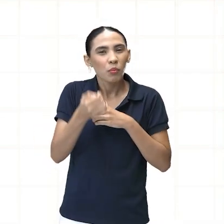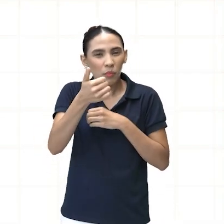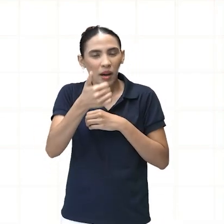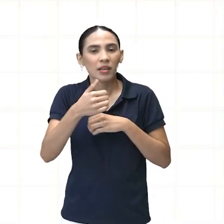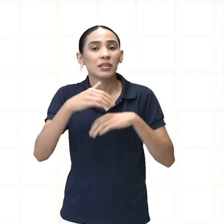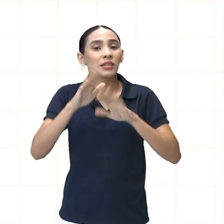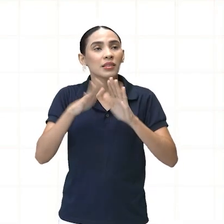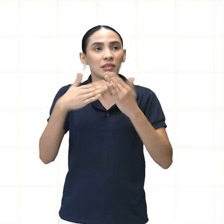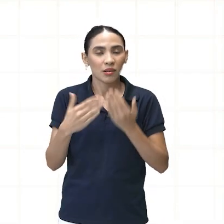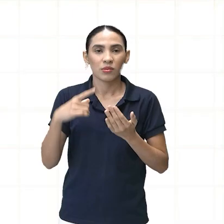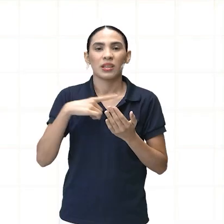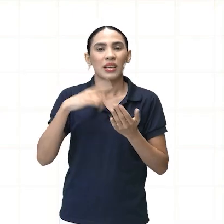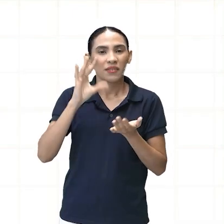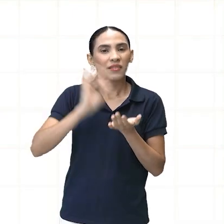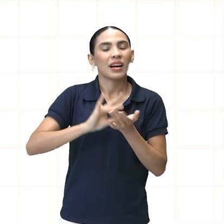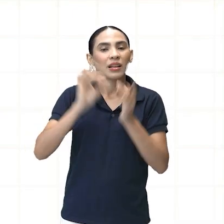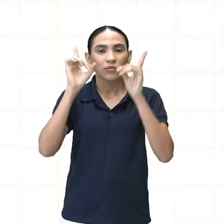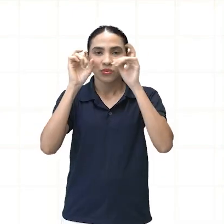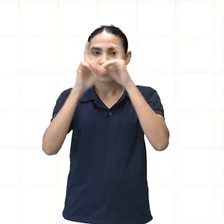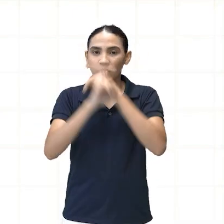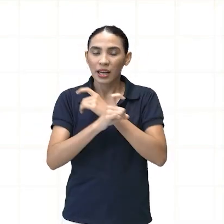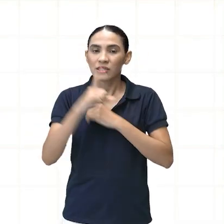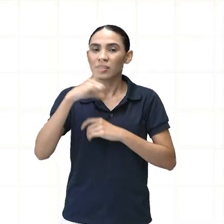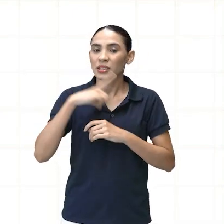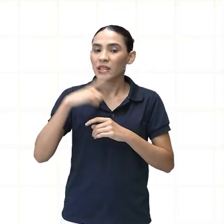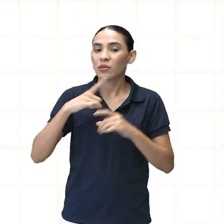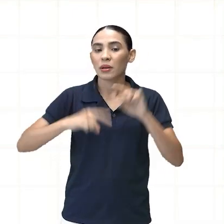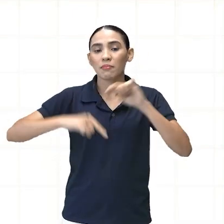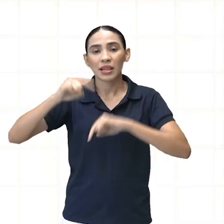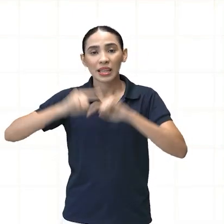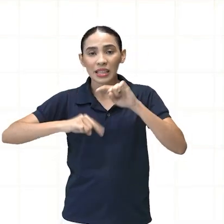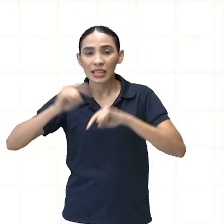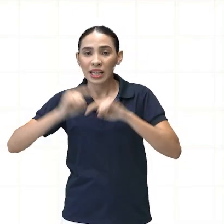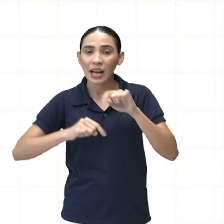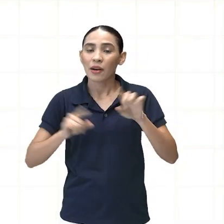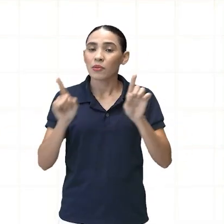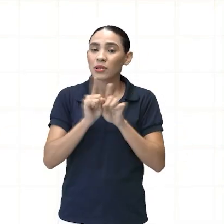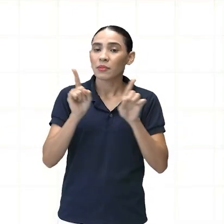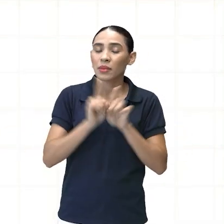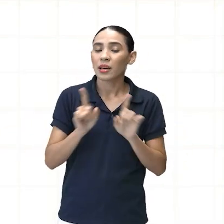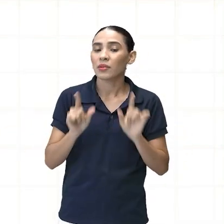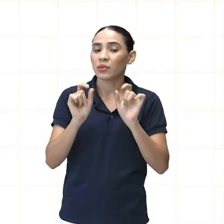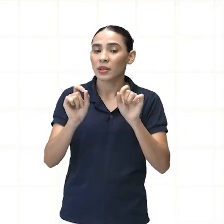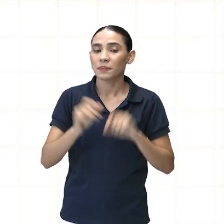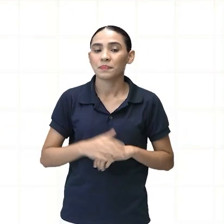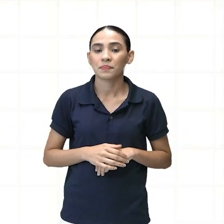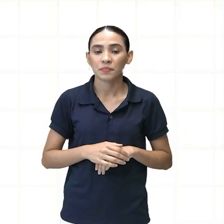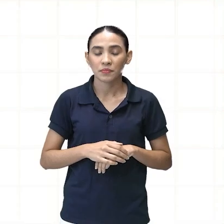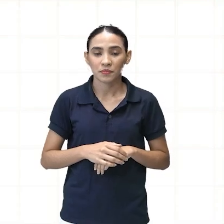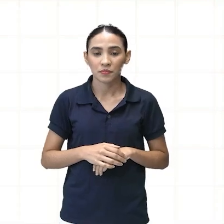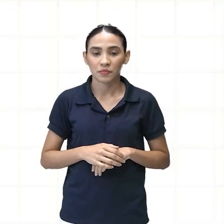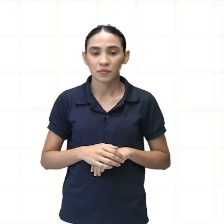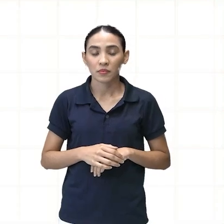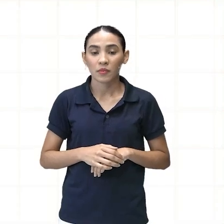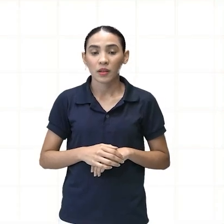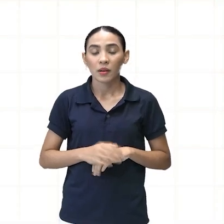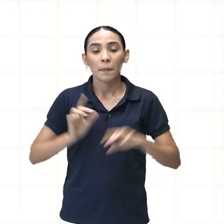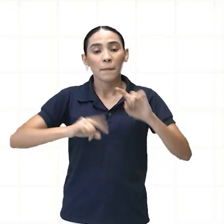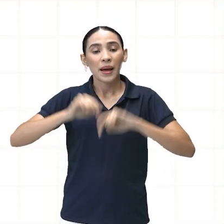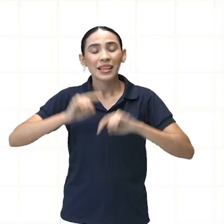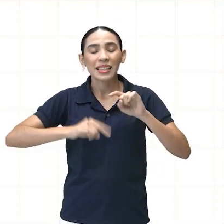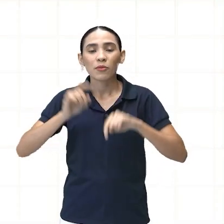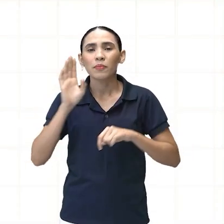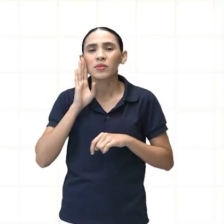Então a gente tem essa dificuldade ali de obtenção de produtos, de obtenção ali de